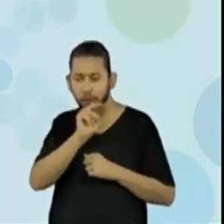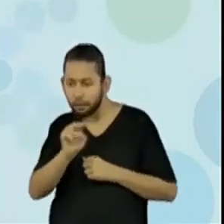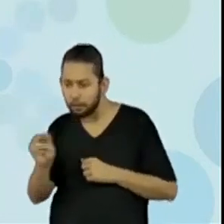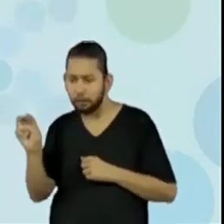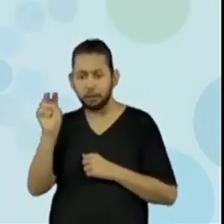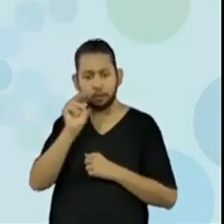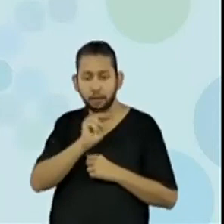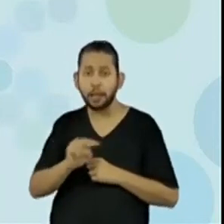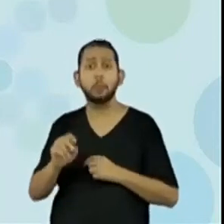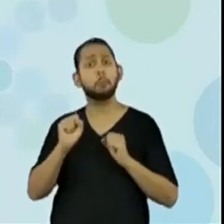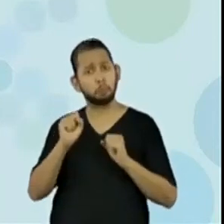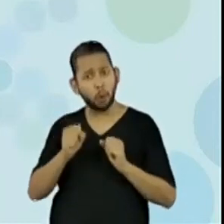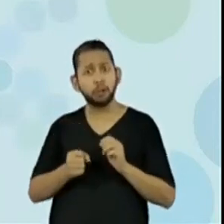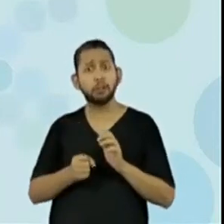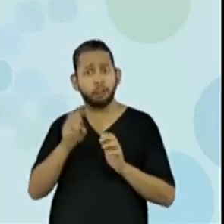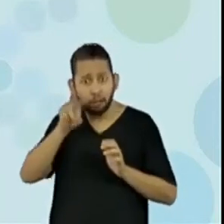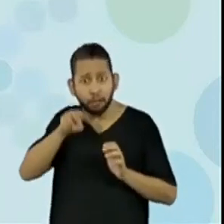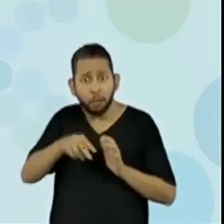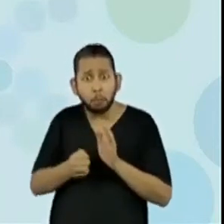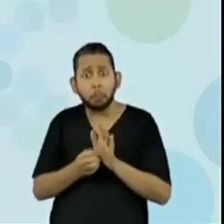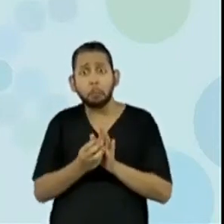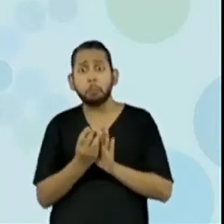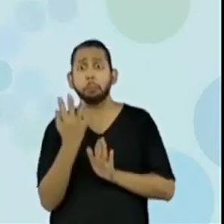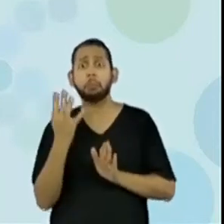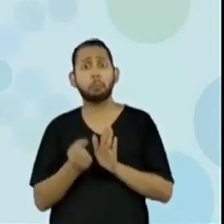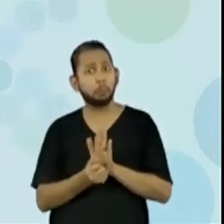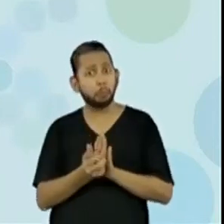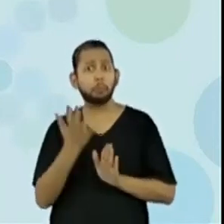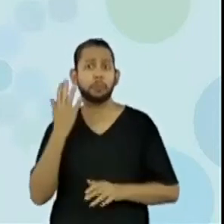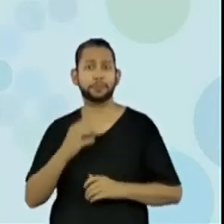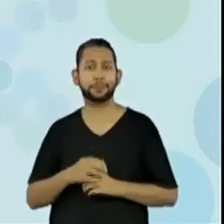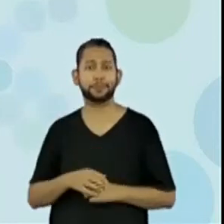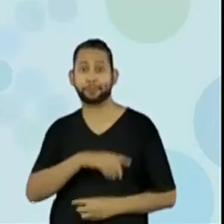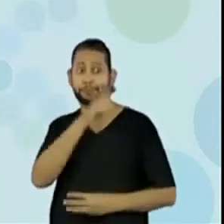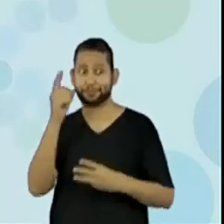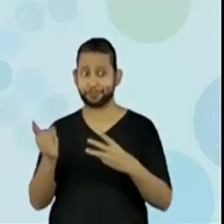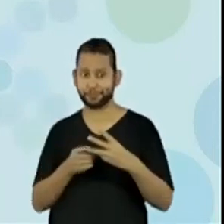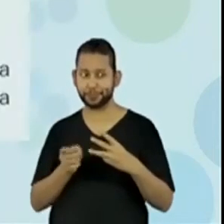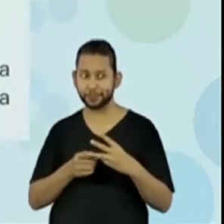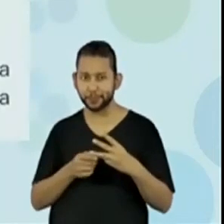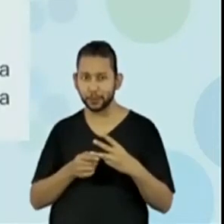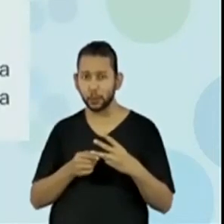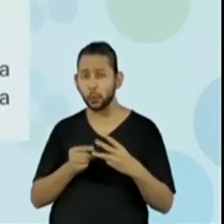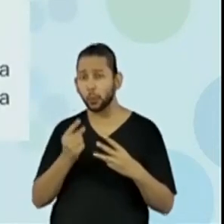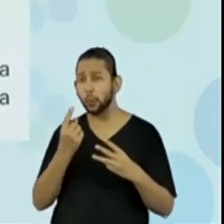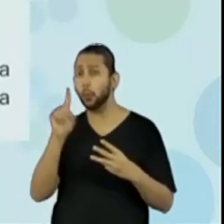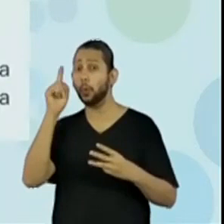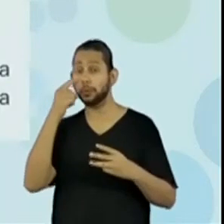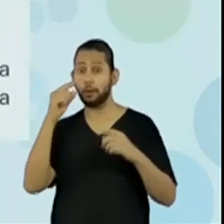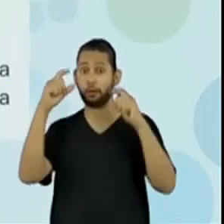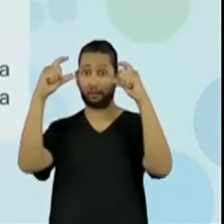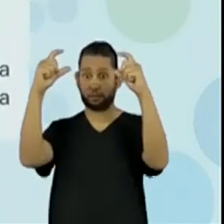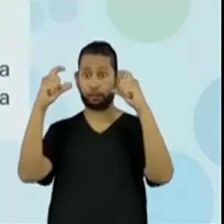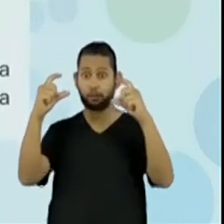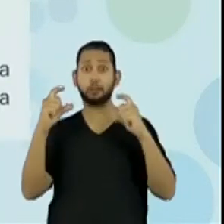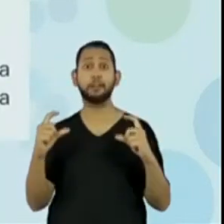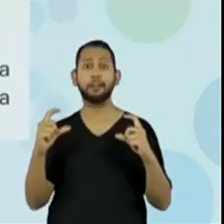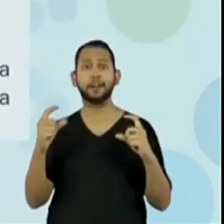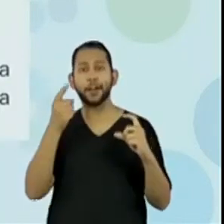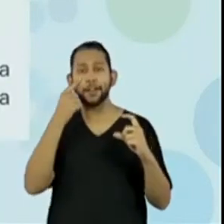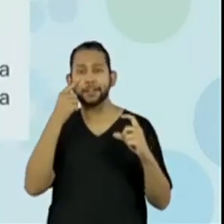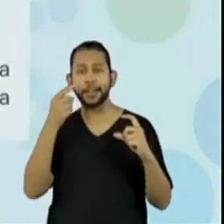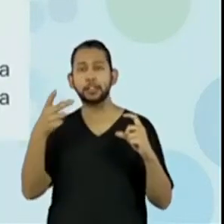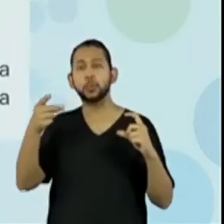forem necessárias no meu texto. Ok? E a última questão, ela está na nossa segunda parte aqui. Olha só, no